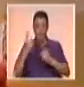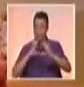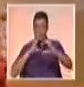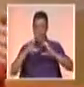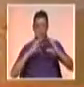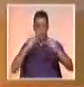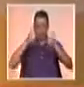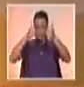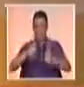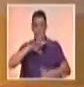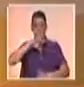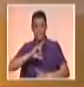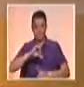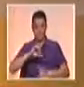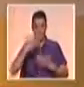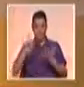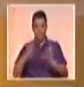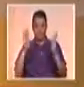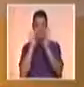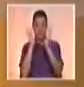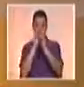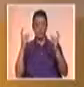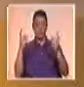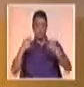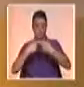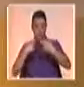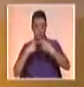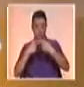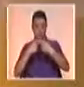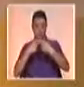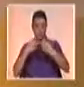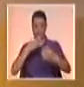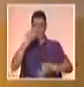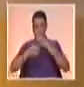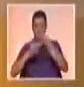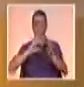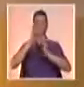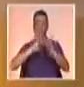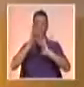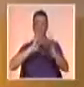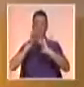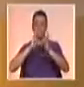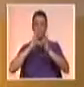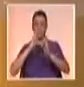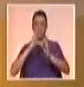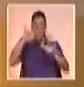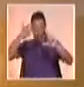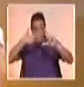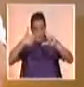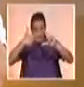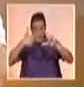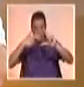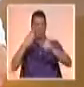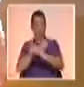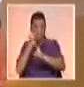comunicadores. Eu vejo o meu filho neste momento até através da internet com os colegas, eles falam horas a fio, não é? Agora com as câmarazinhas, ajudam-os